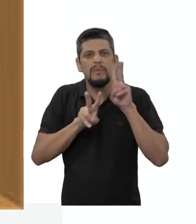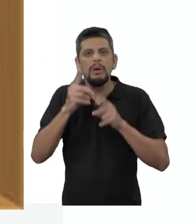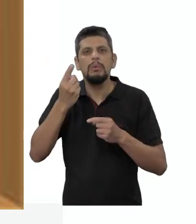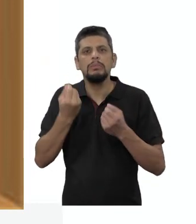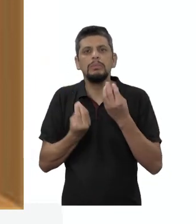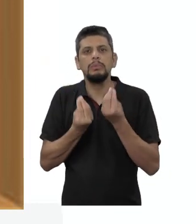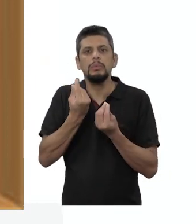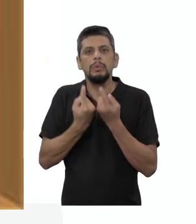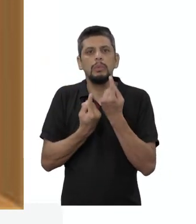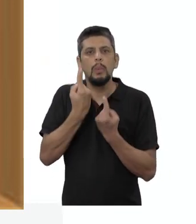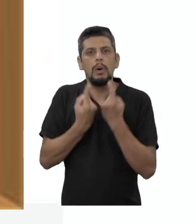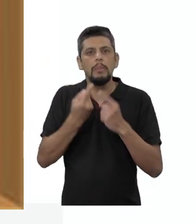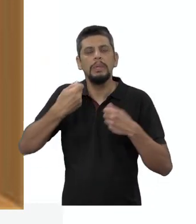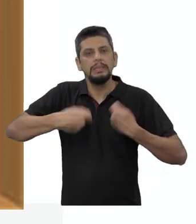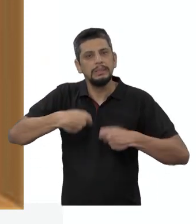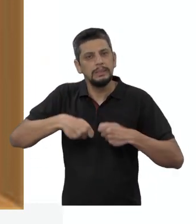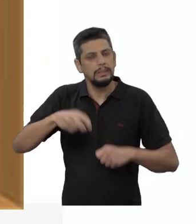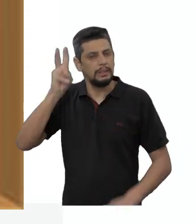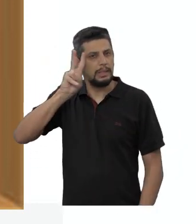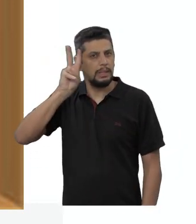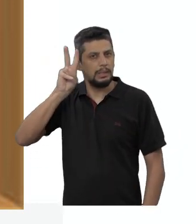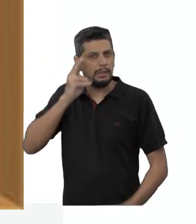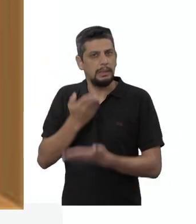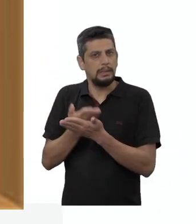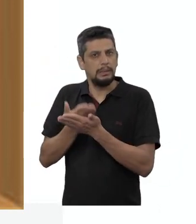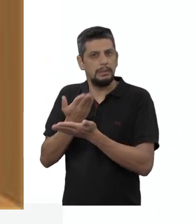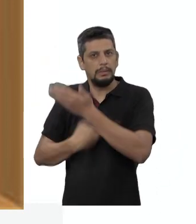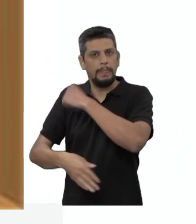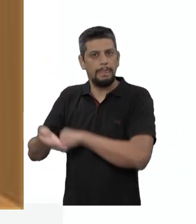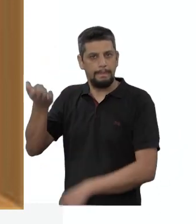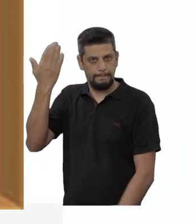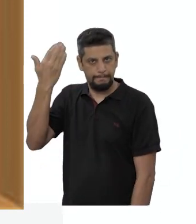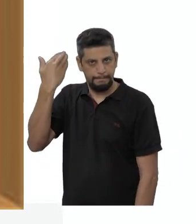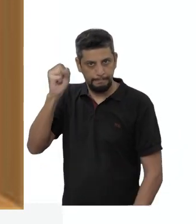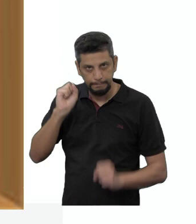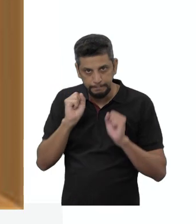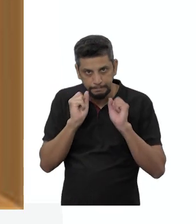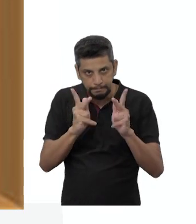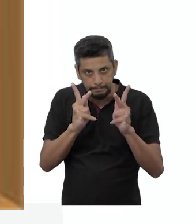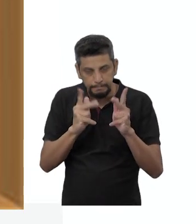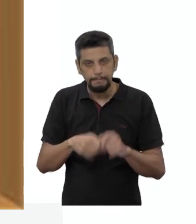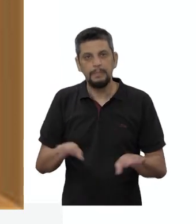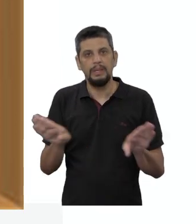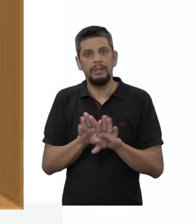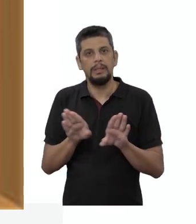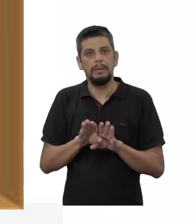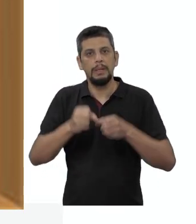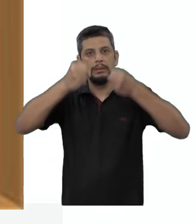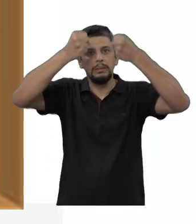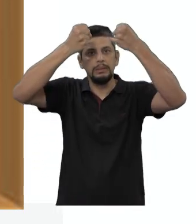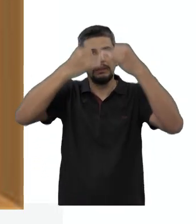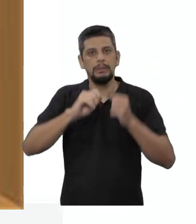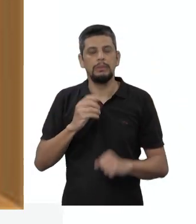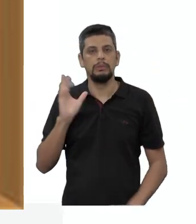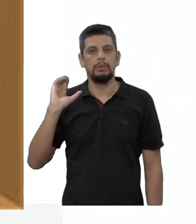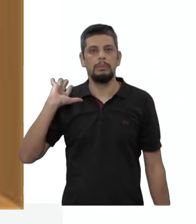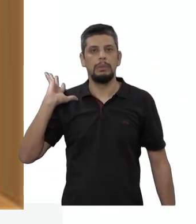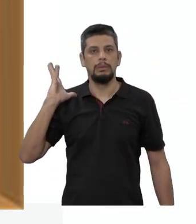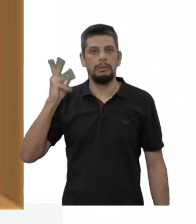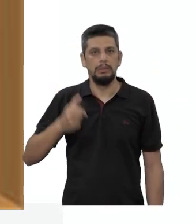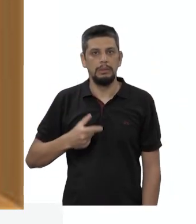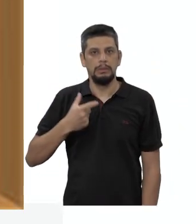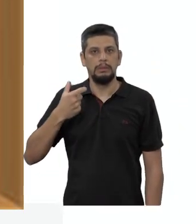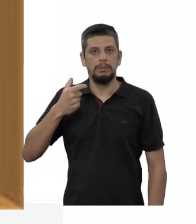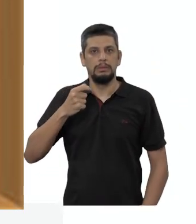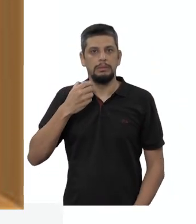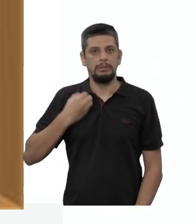são. Vamos recordar a aula anterior, tá? Vamos falar sobre biografia, que a professora